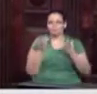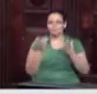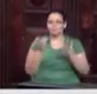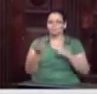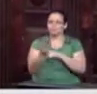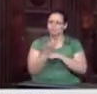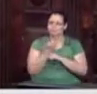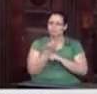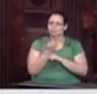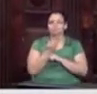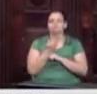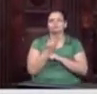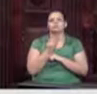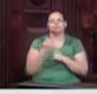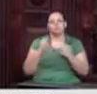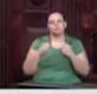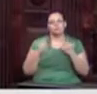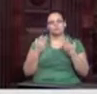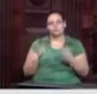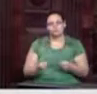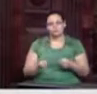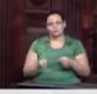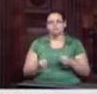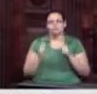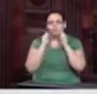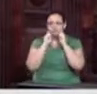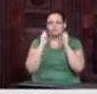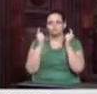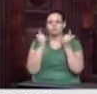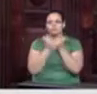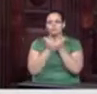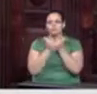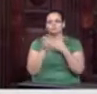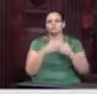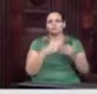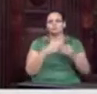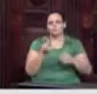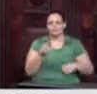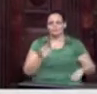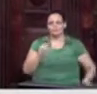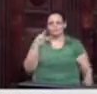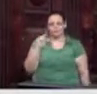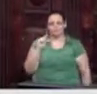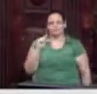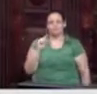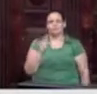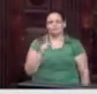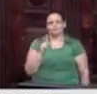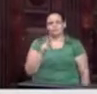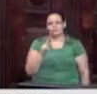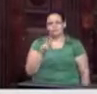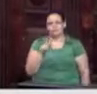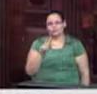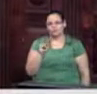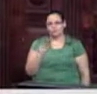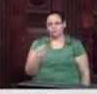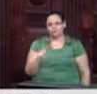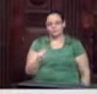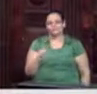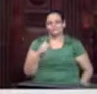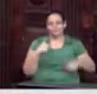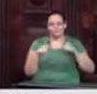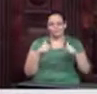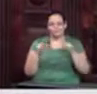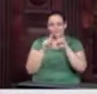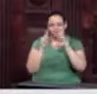ajuda terem que aprovar nas suas casas legislativas o aumento da contribuição previdenciária dos servidores estaduais